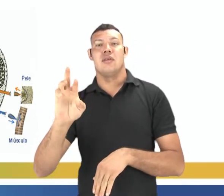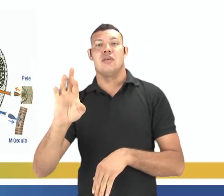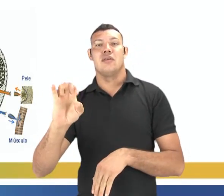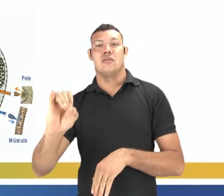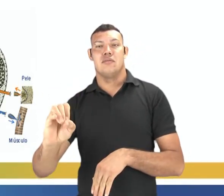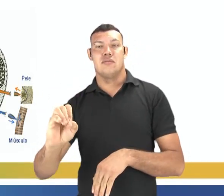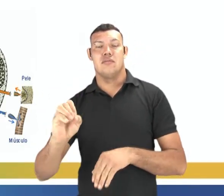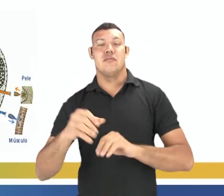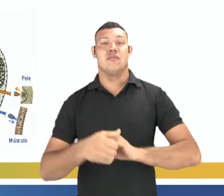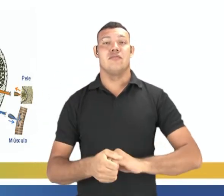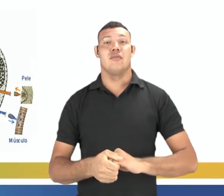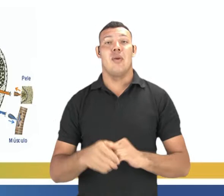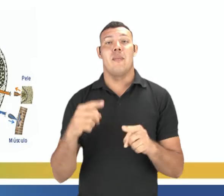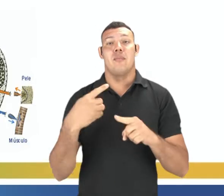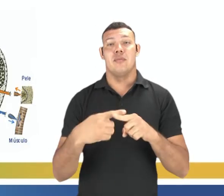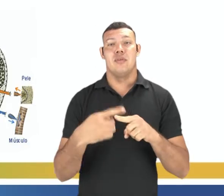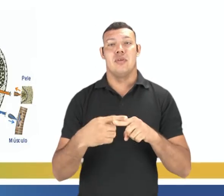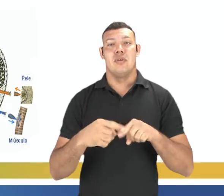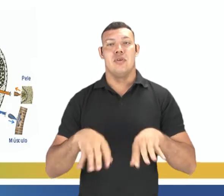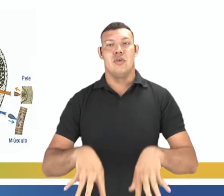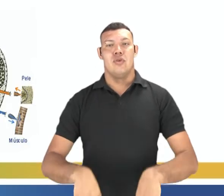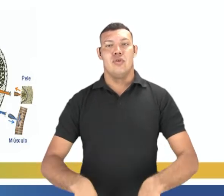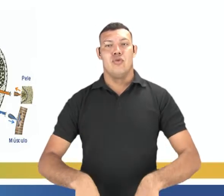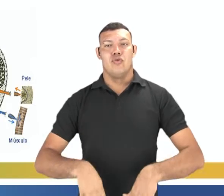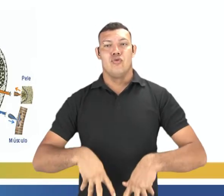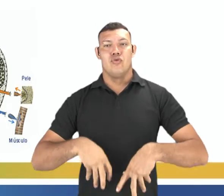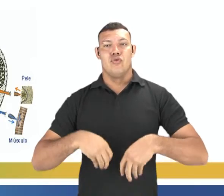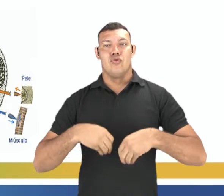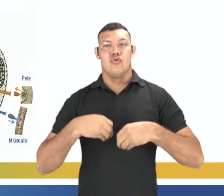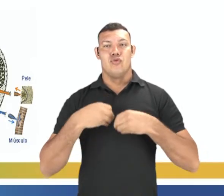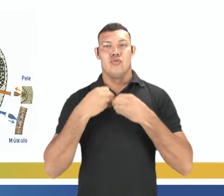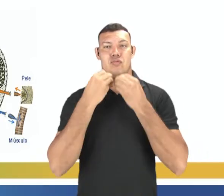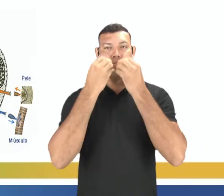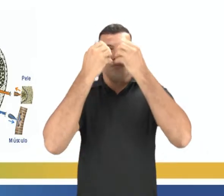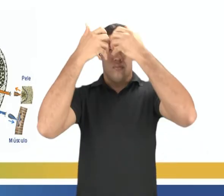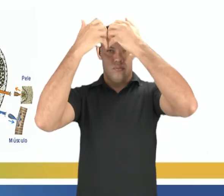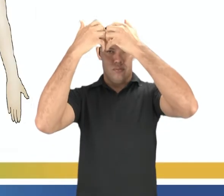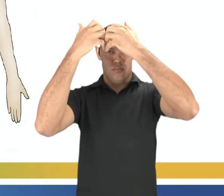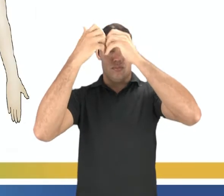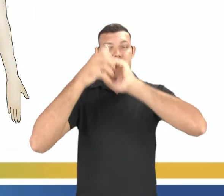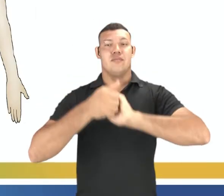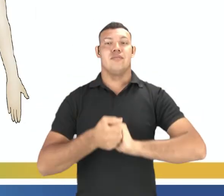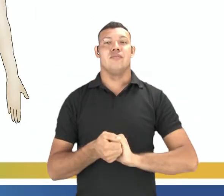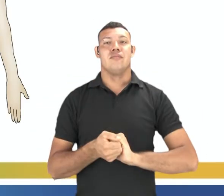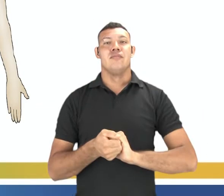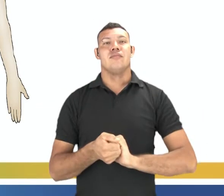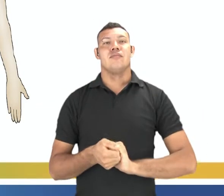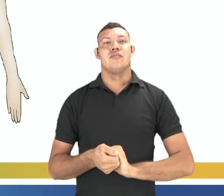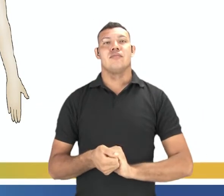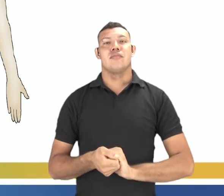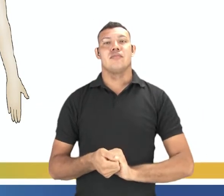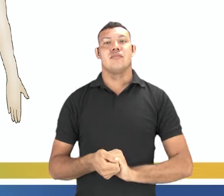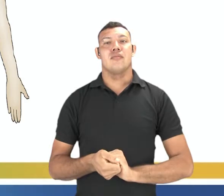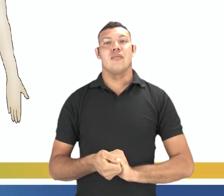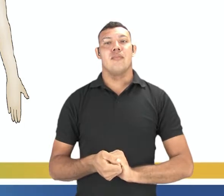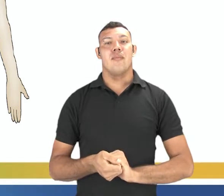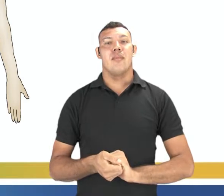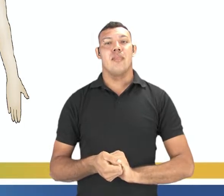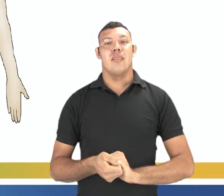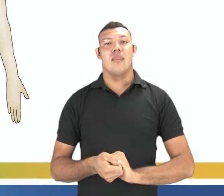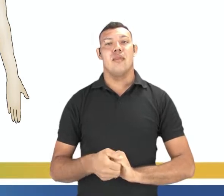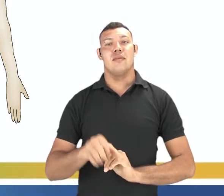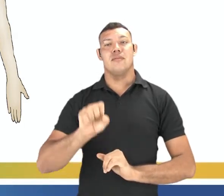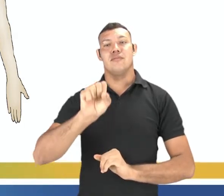o sistema nervoso central, desde para os órgãos. O sistema nervoso